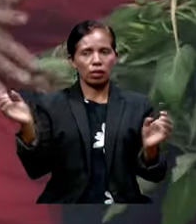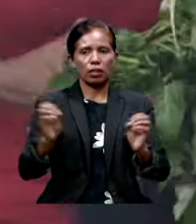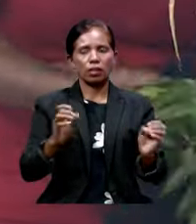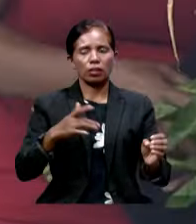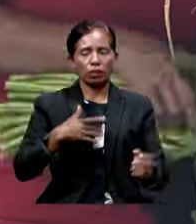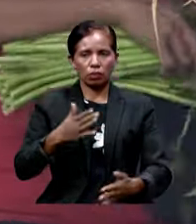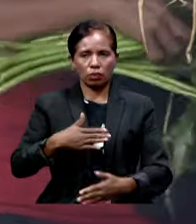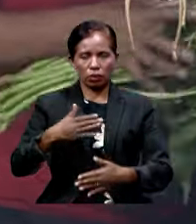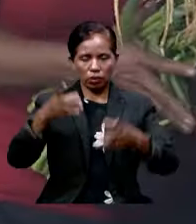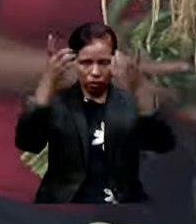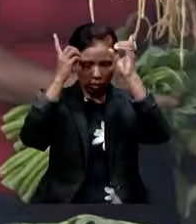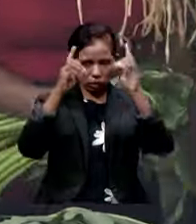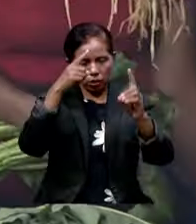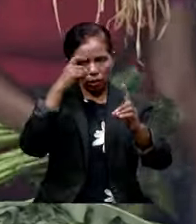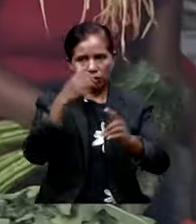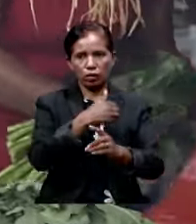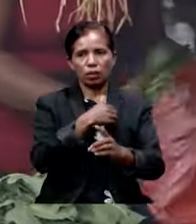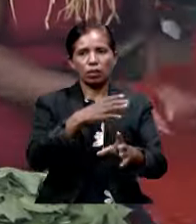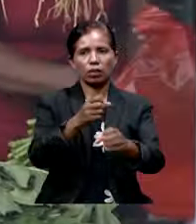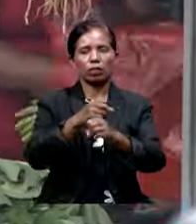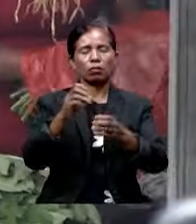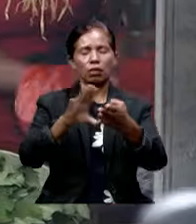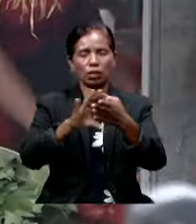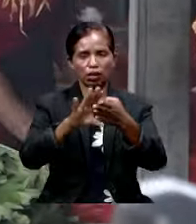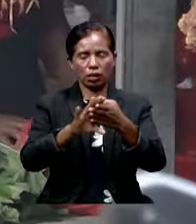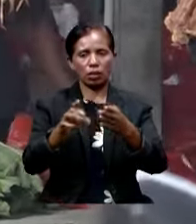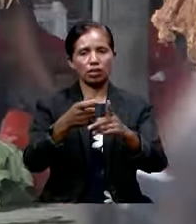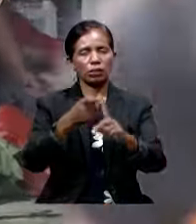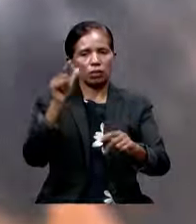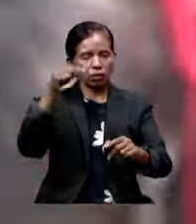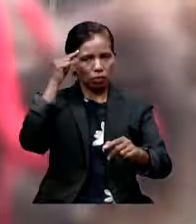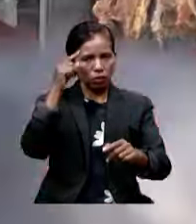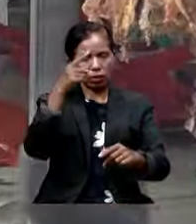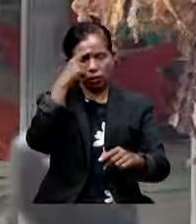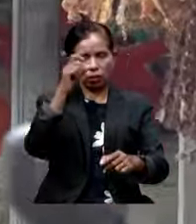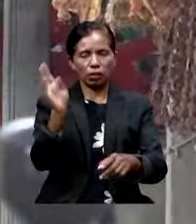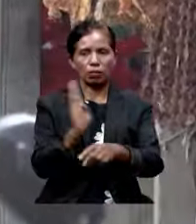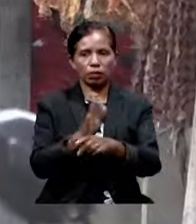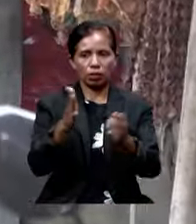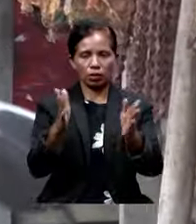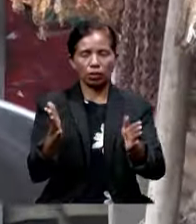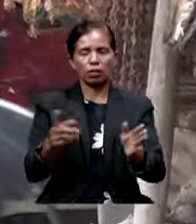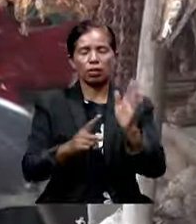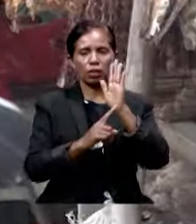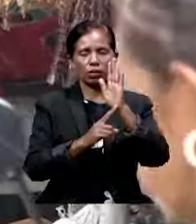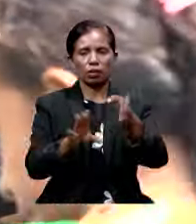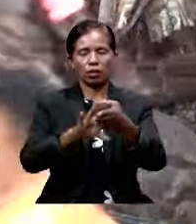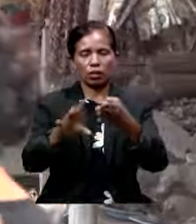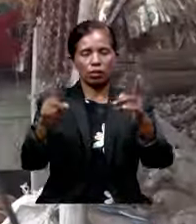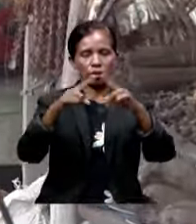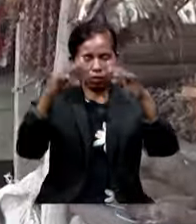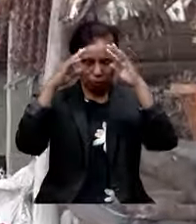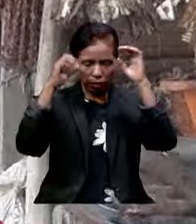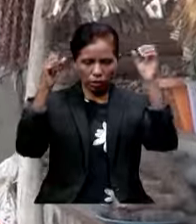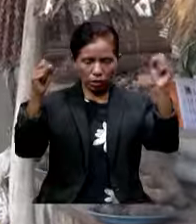tebes o decisão ne tamba sidauk simo karta notifikasaun husi governo. Tamba ne negosiante sira ne se hato karta pa presidente